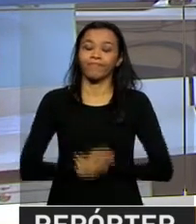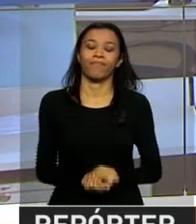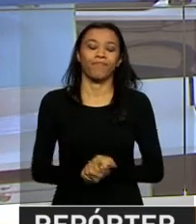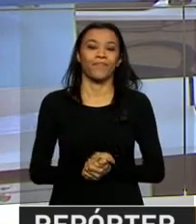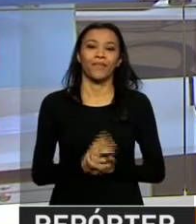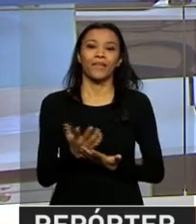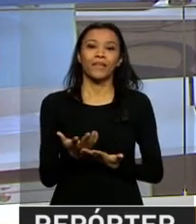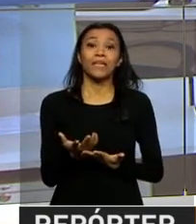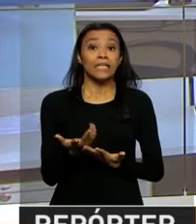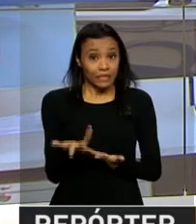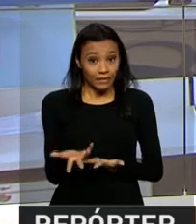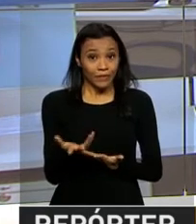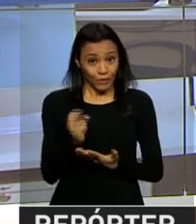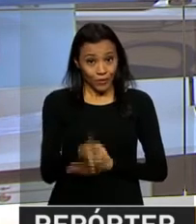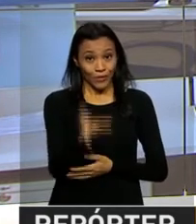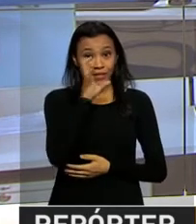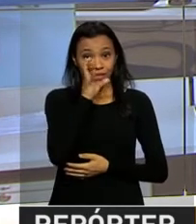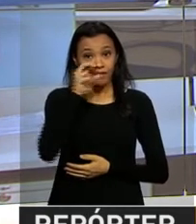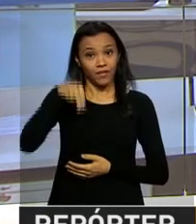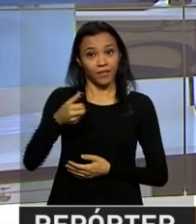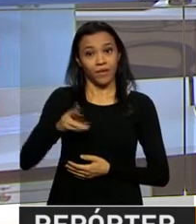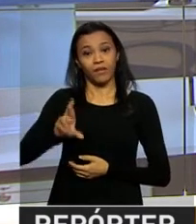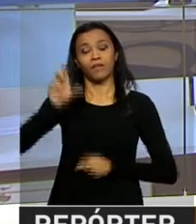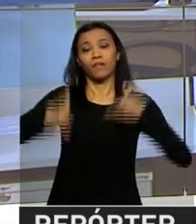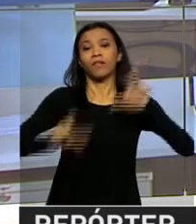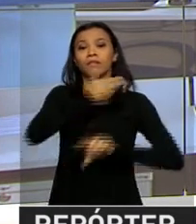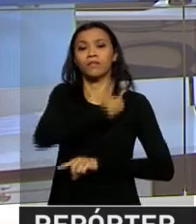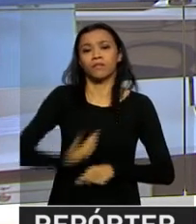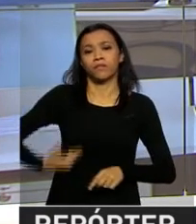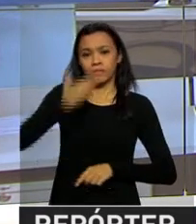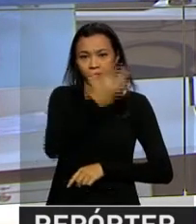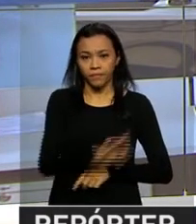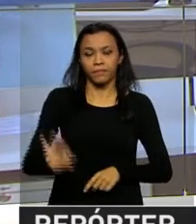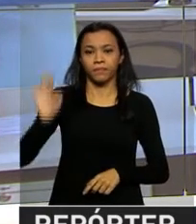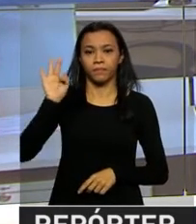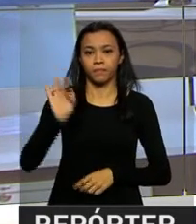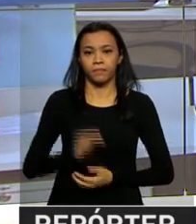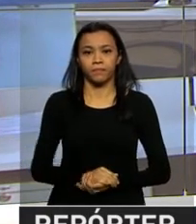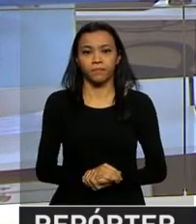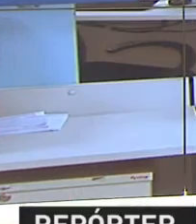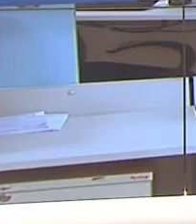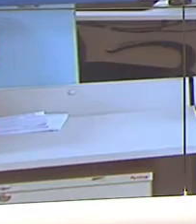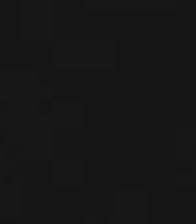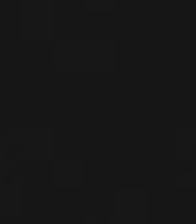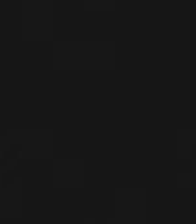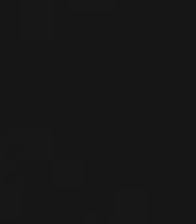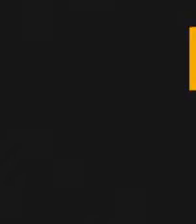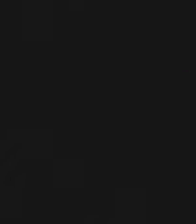Facebook, no YouTube. Continue com a gente na NBR, a TV do governo federal.